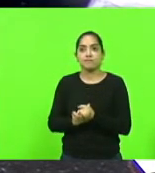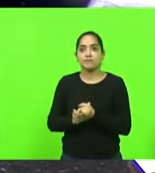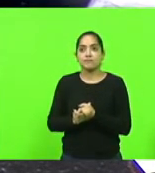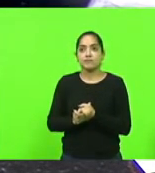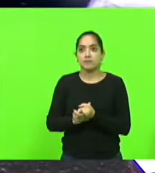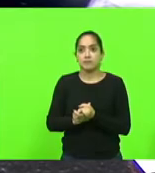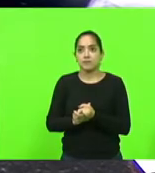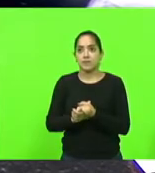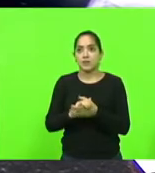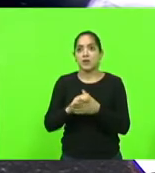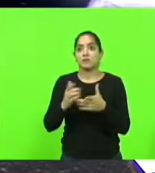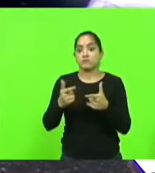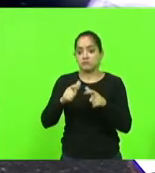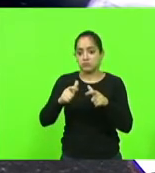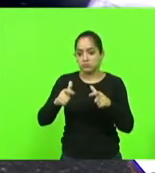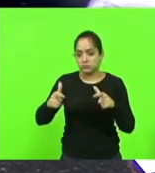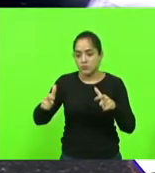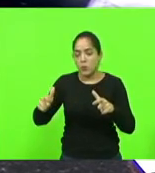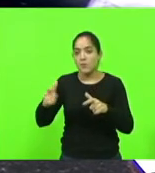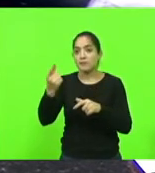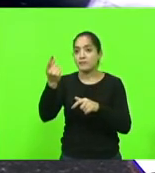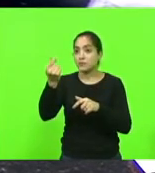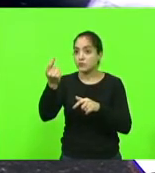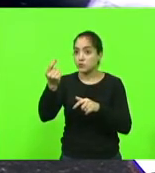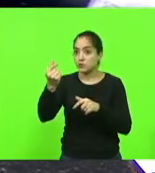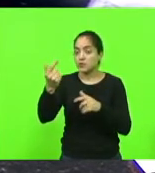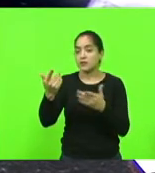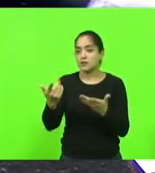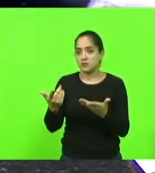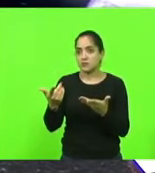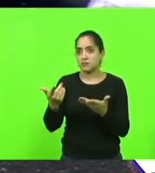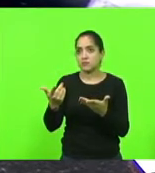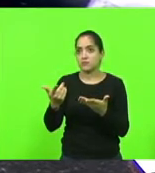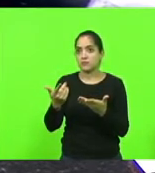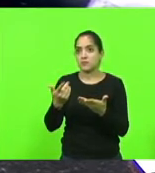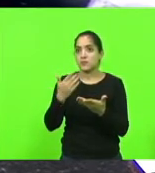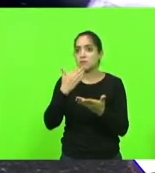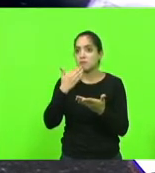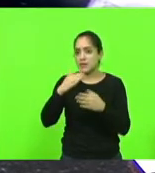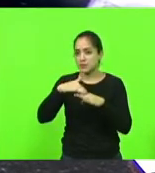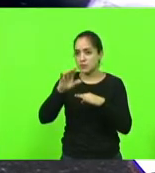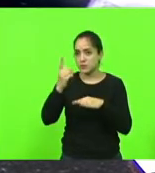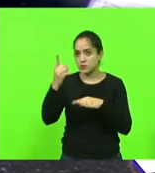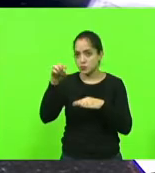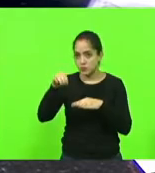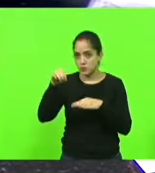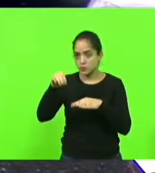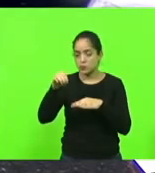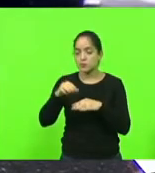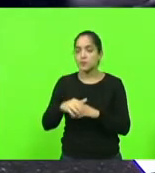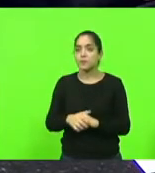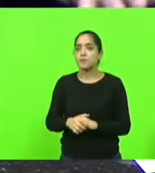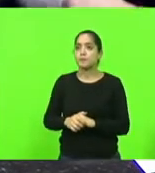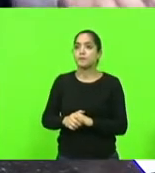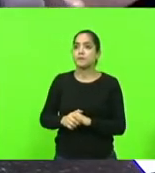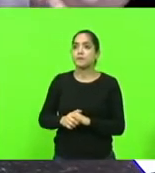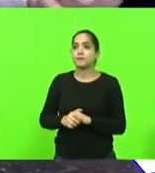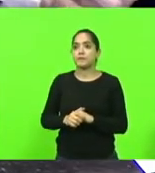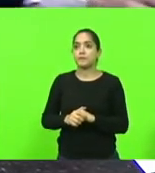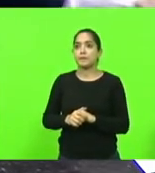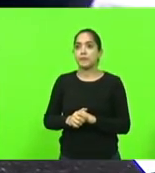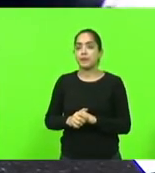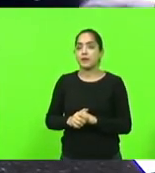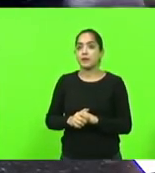inchar, inflar os seus cofres? Senhor presidente, eu peço por gentileza, mais um minutinho, se me conceder. Um minutinho, deputado. Muito